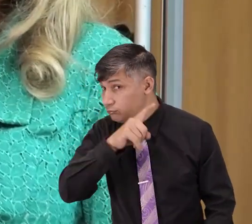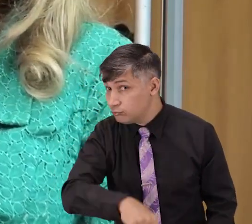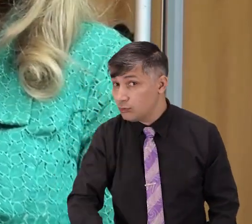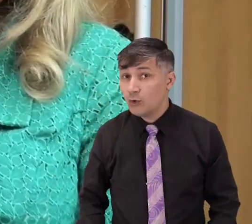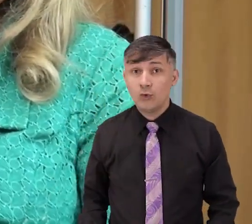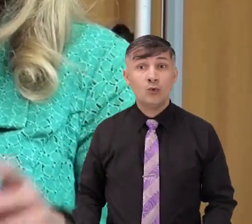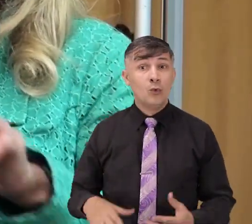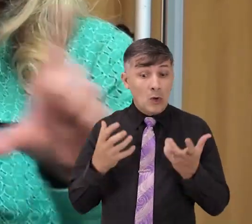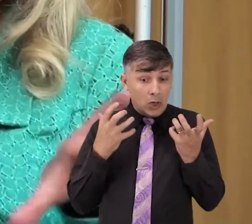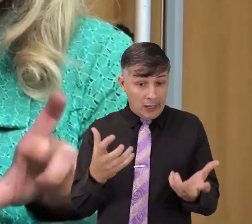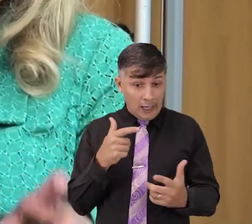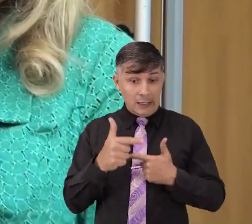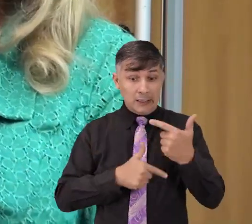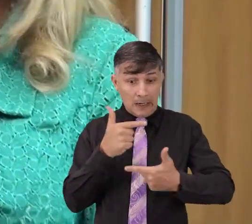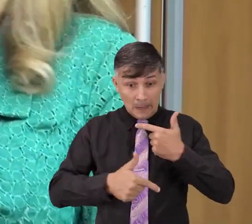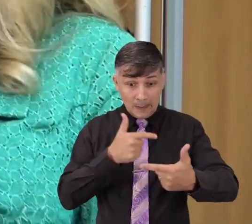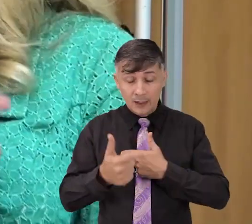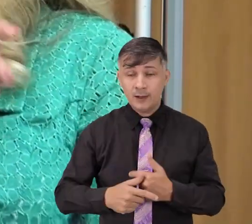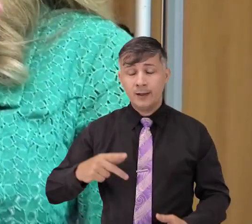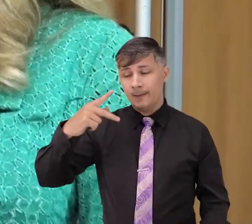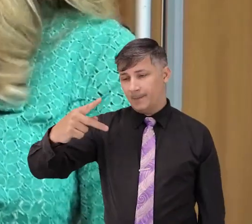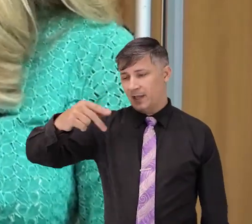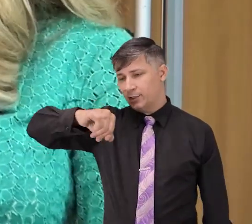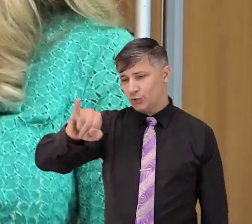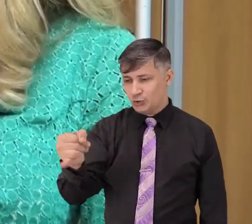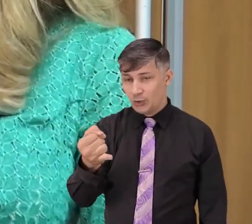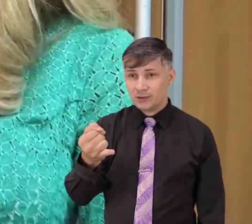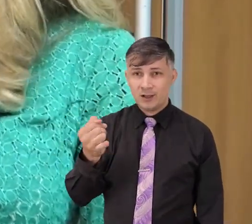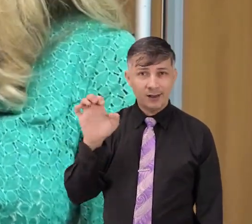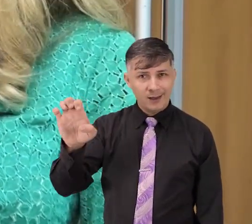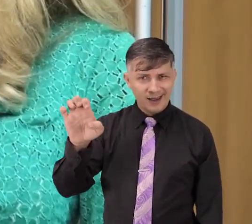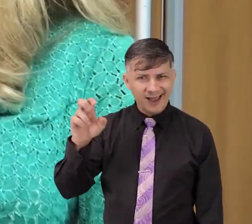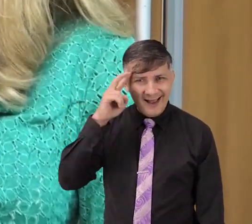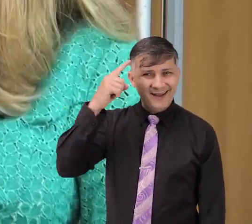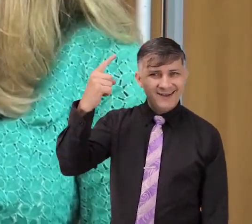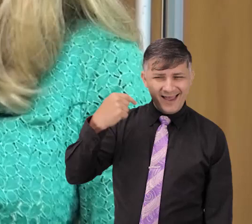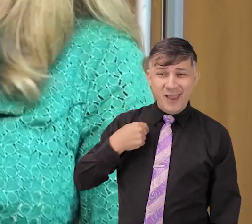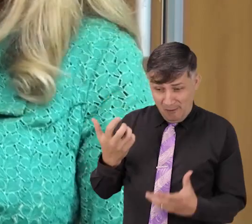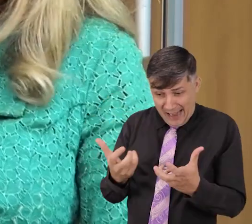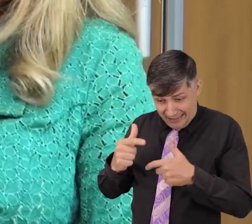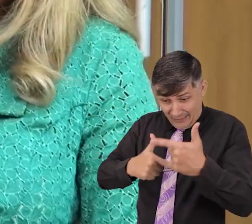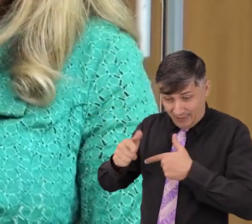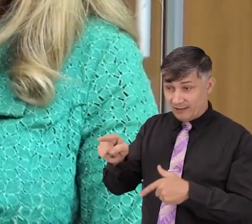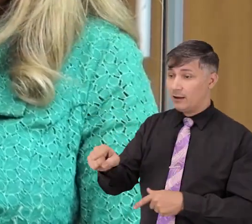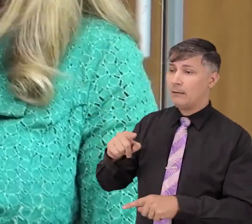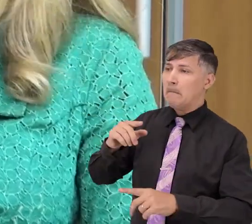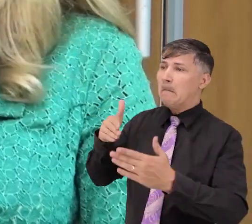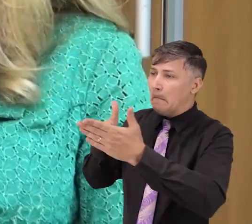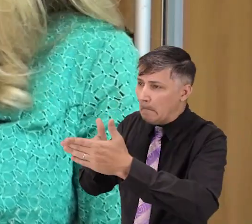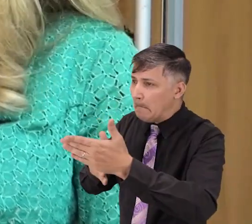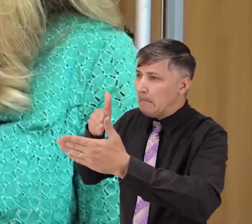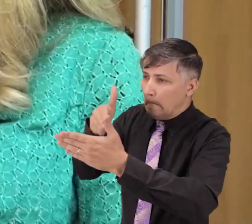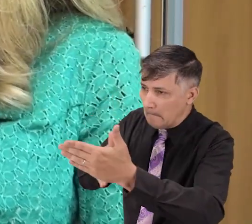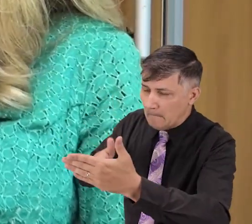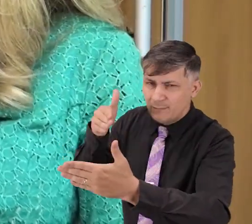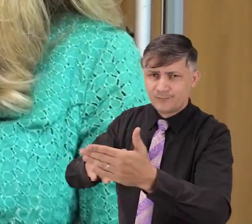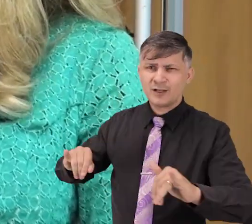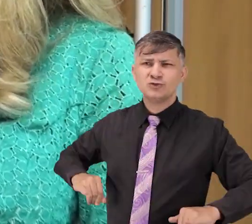PJE não quer deixar, era o lema. Entendeu? Então, nós sofremos muito. E me lembro que, na época, a presidente era